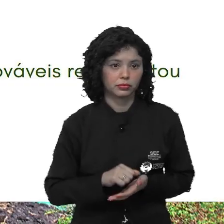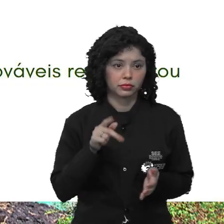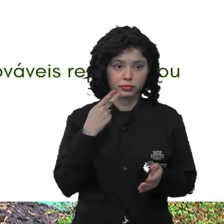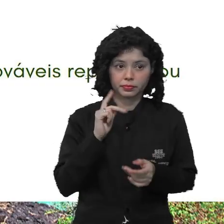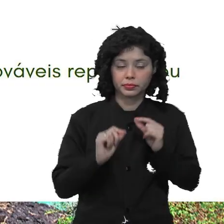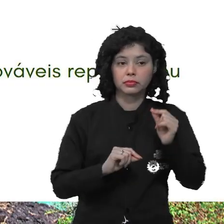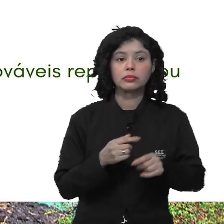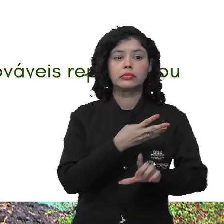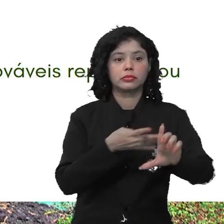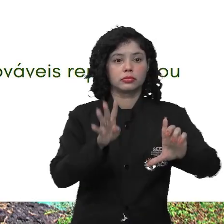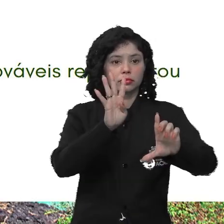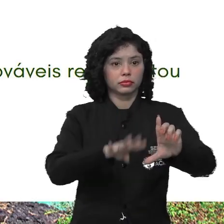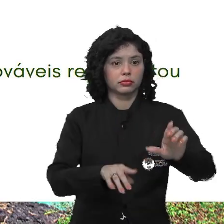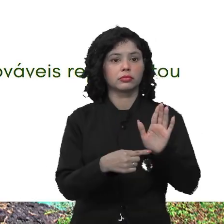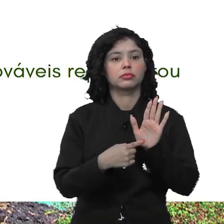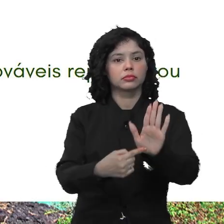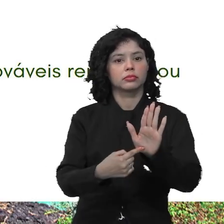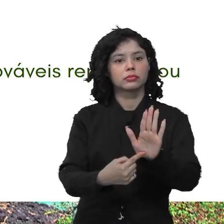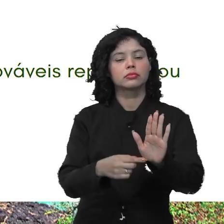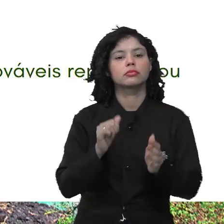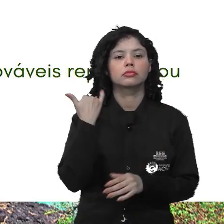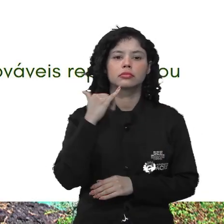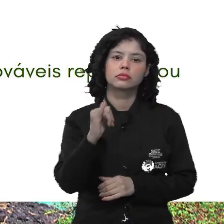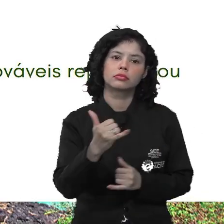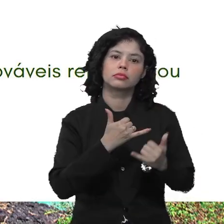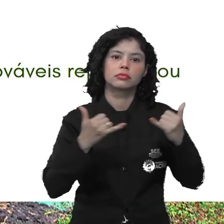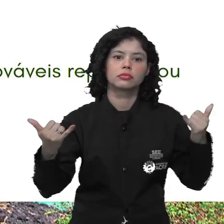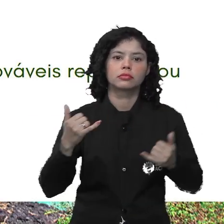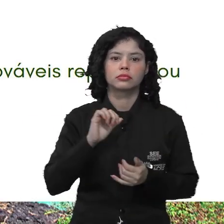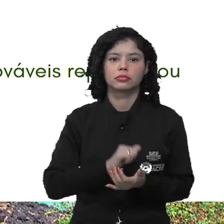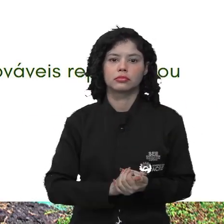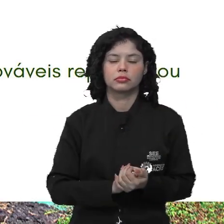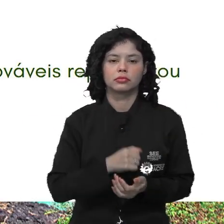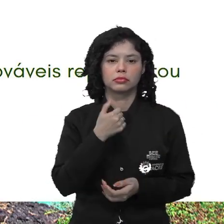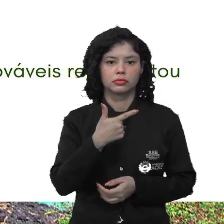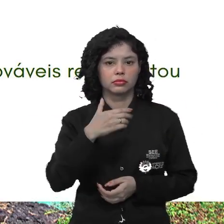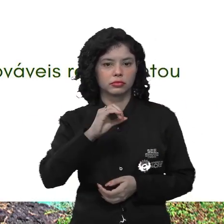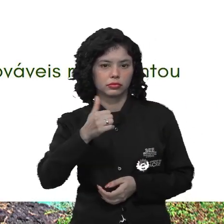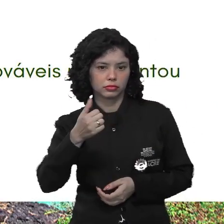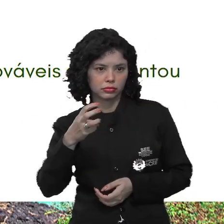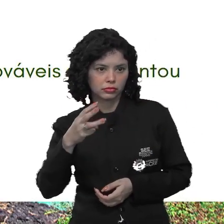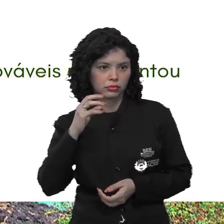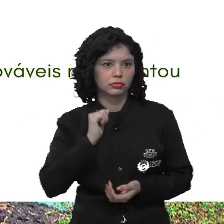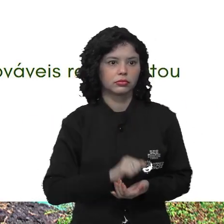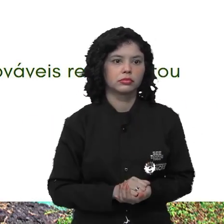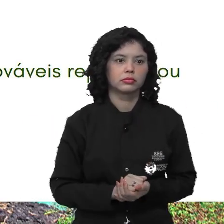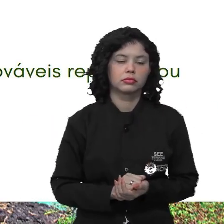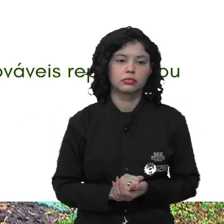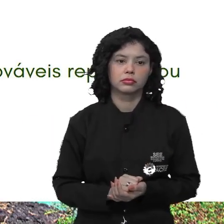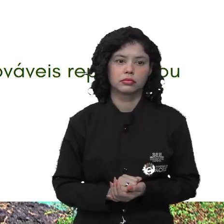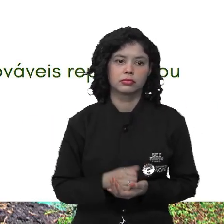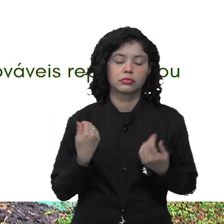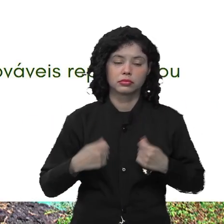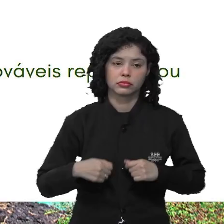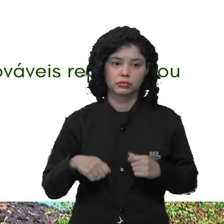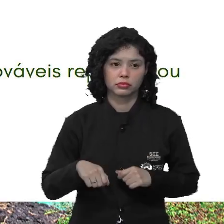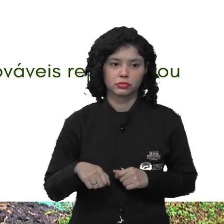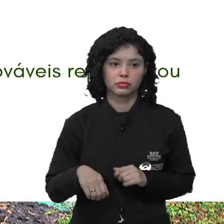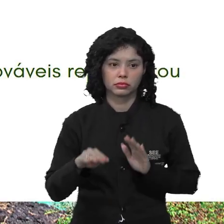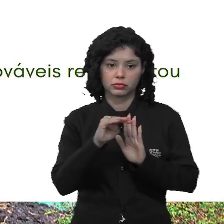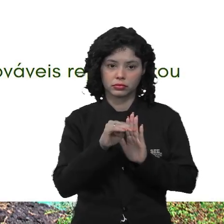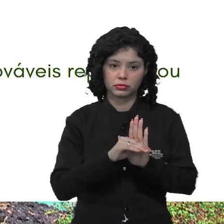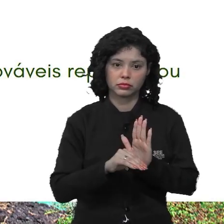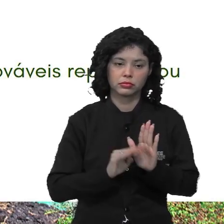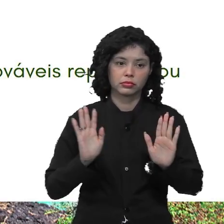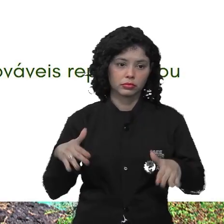fala assim: o quadro vai mostrar a oferta, né, interna de energia elétrica. Então, aqui a gente tem energia, a gente precisa